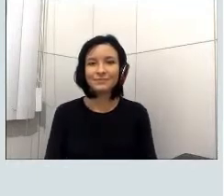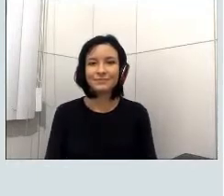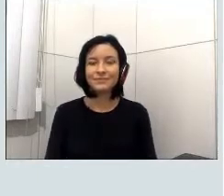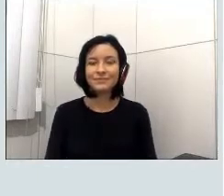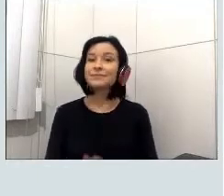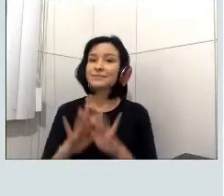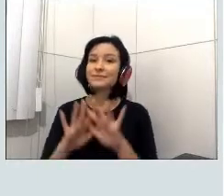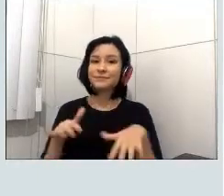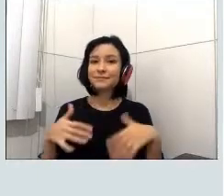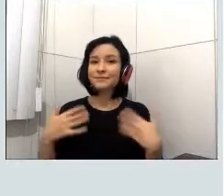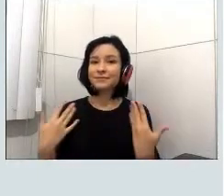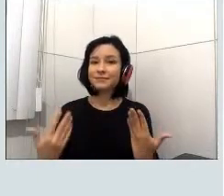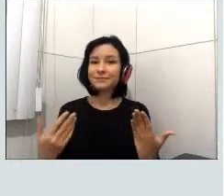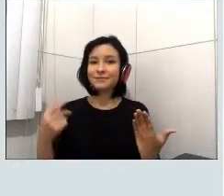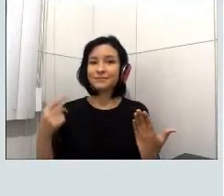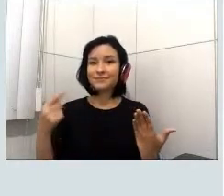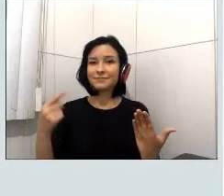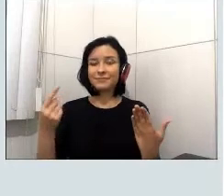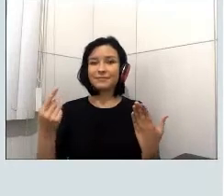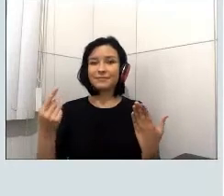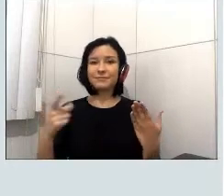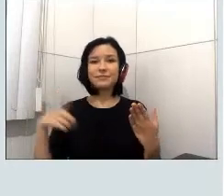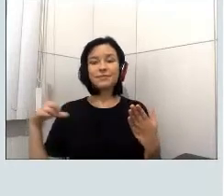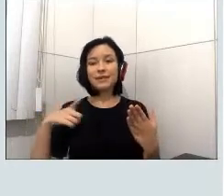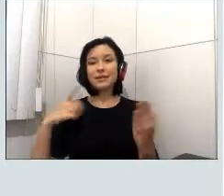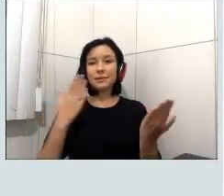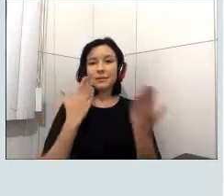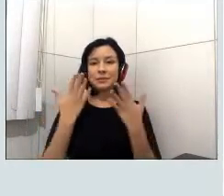Posição relativa entre planos.